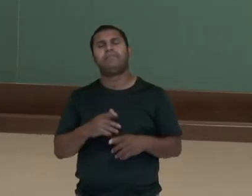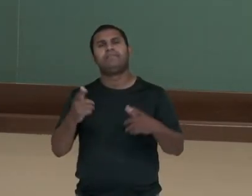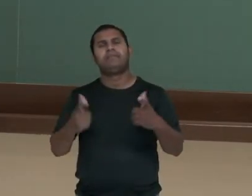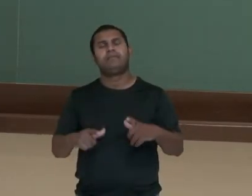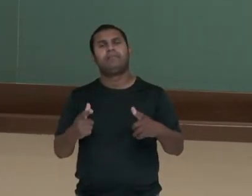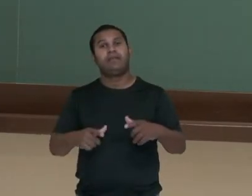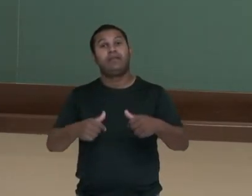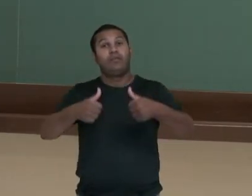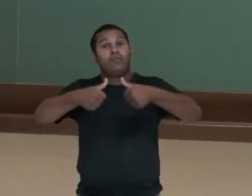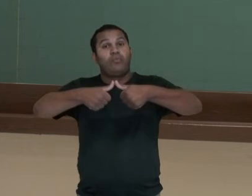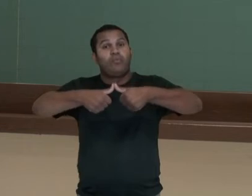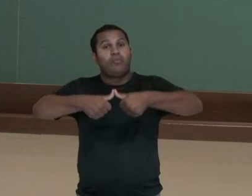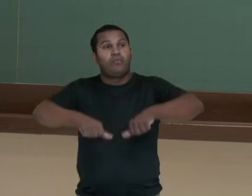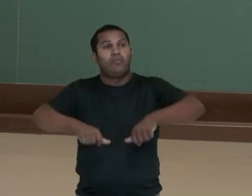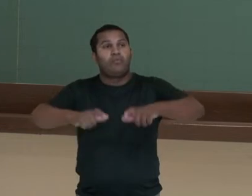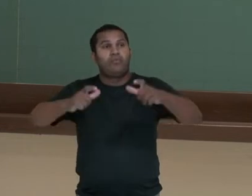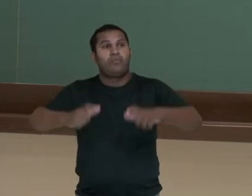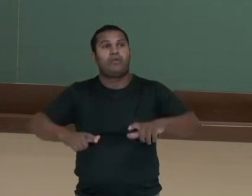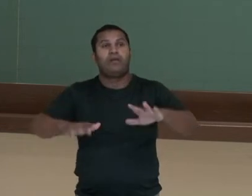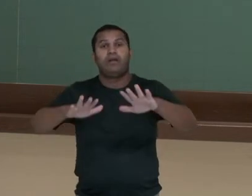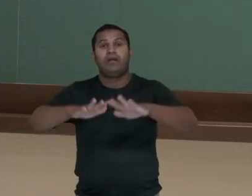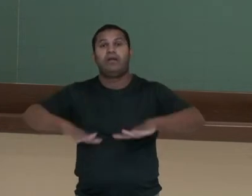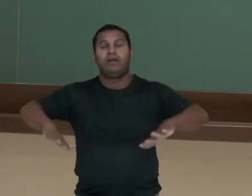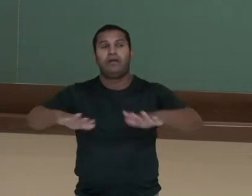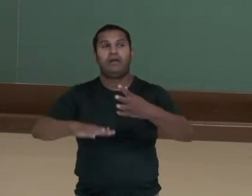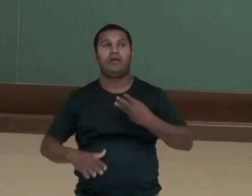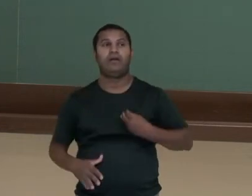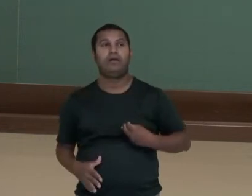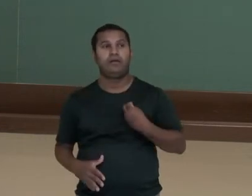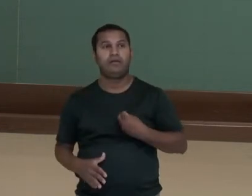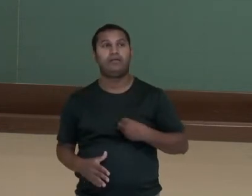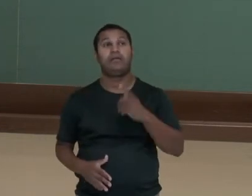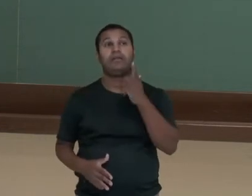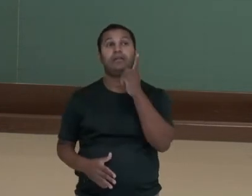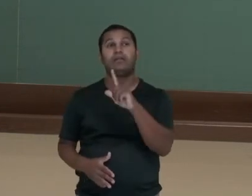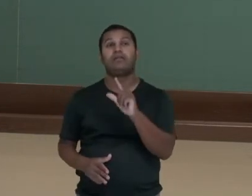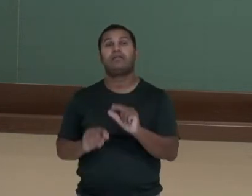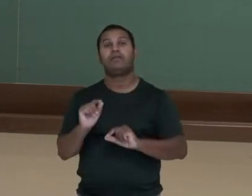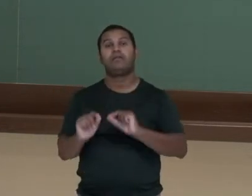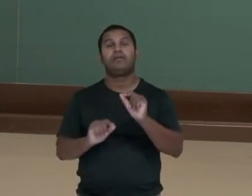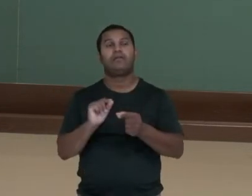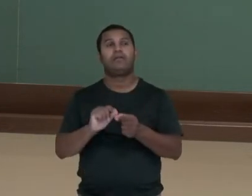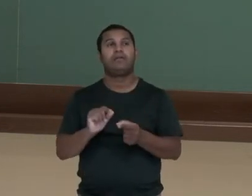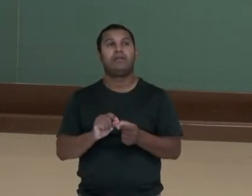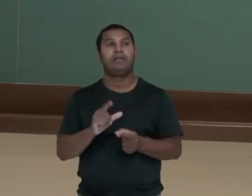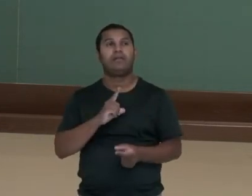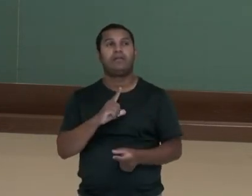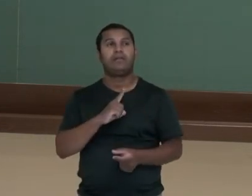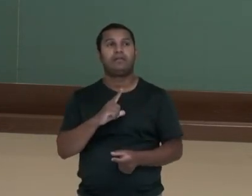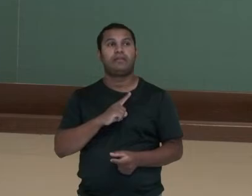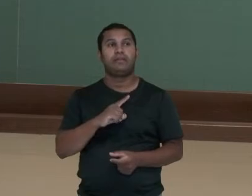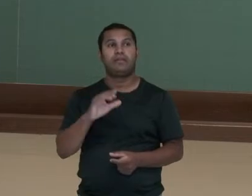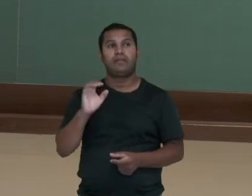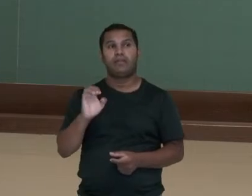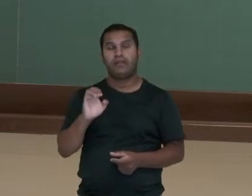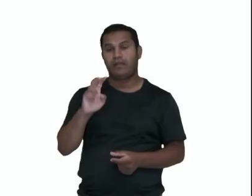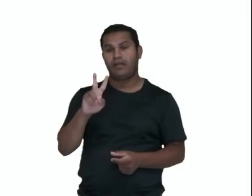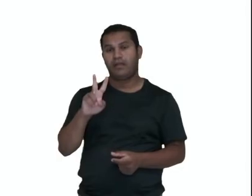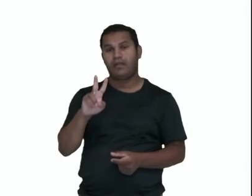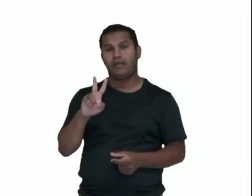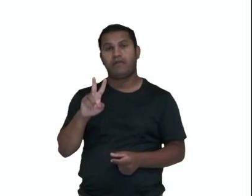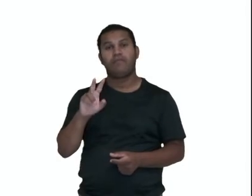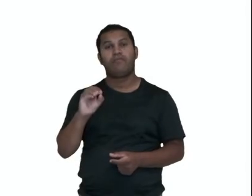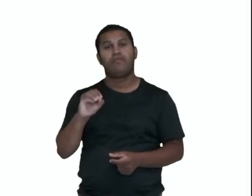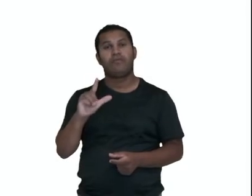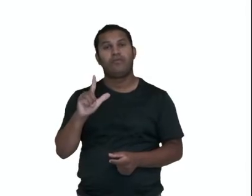ambiente, né? Eles evoluem, se adaptam, né? São através das mutações, vão gerando novas características e eles vão se